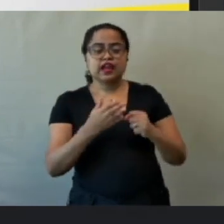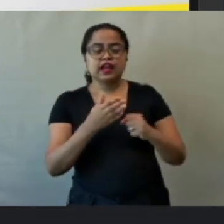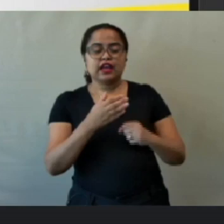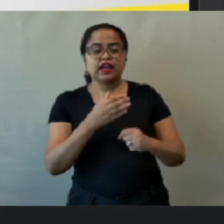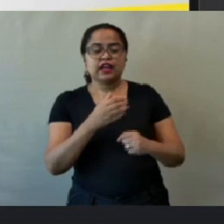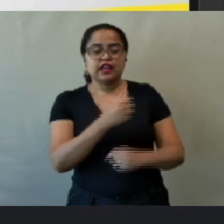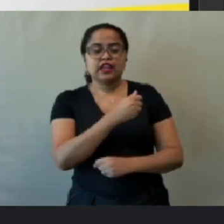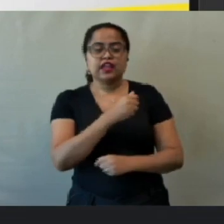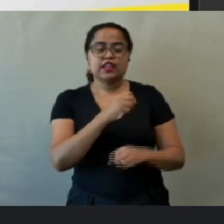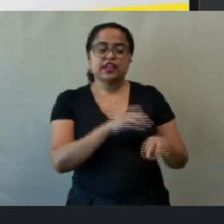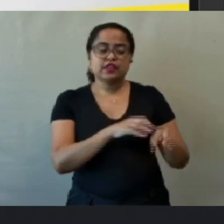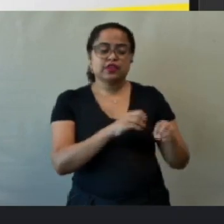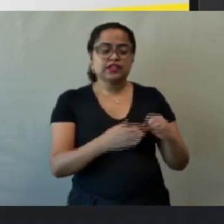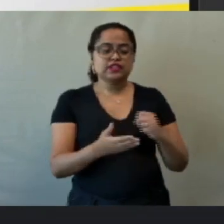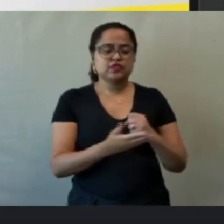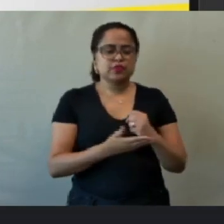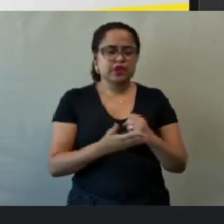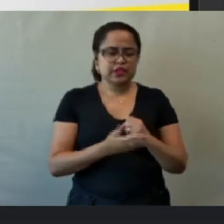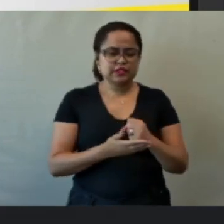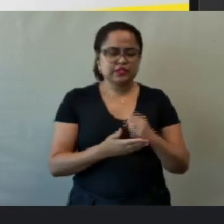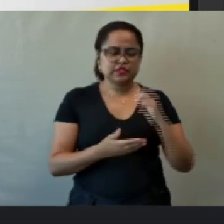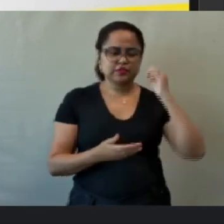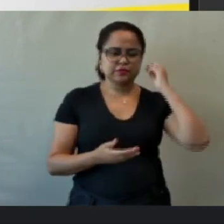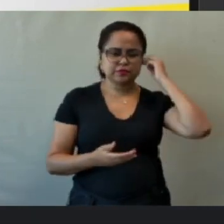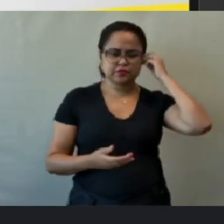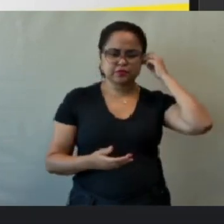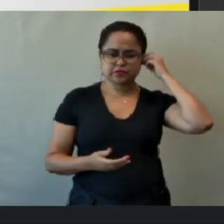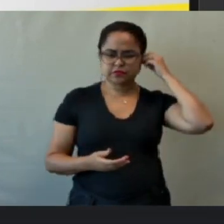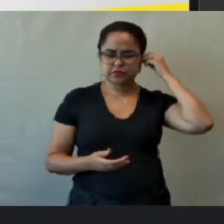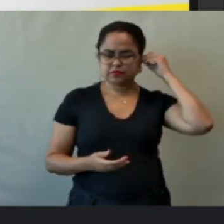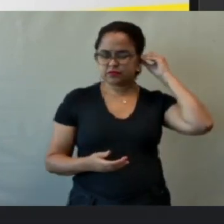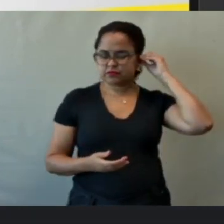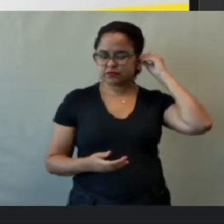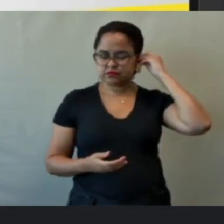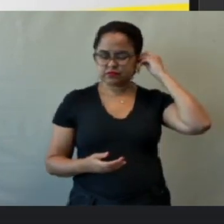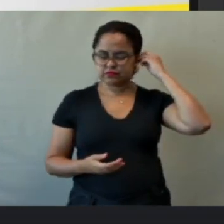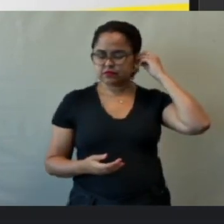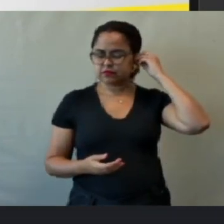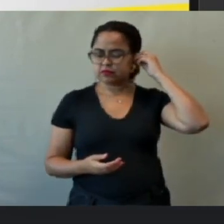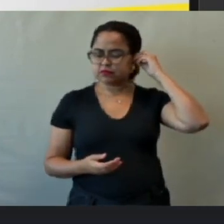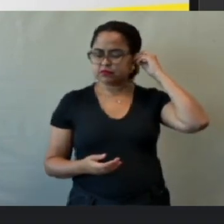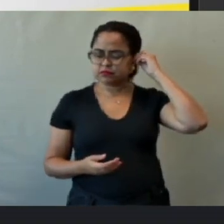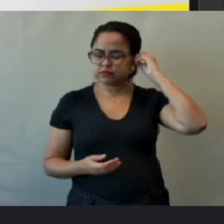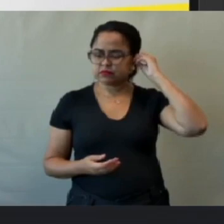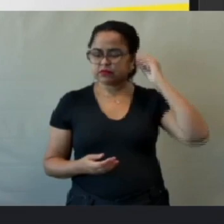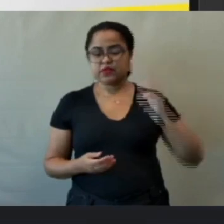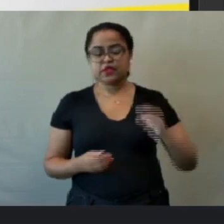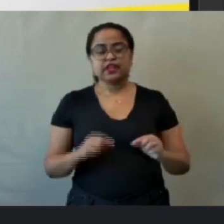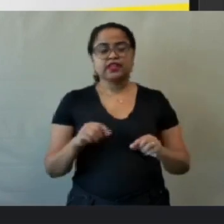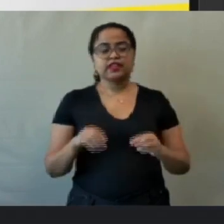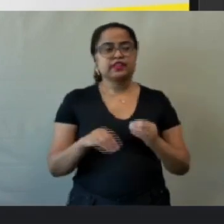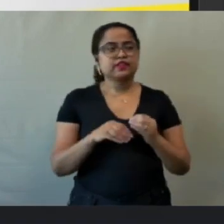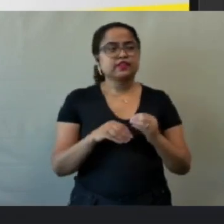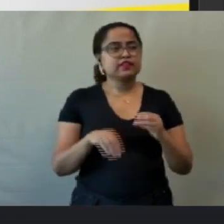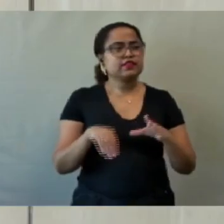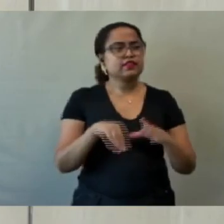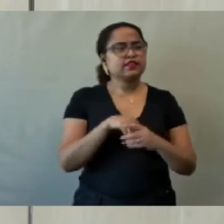escolar e da aprendizagem. Eu peguei a referência dessa meta 7, porque, dentro dessa semana que nós